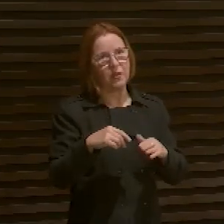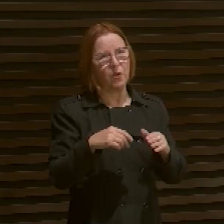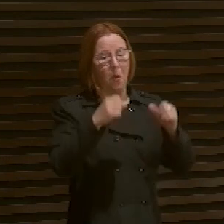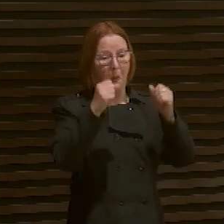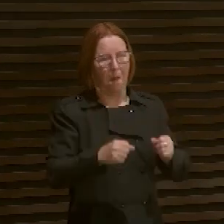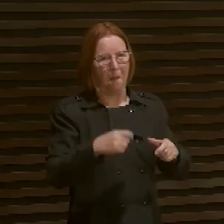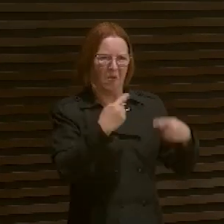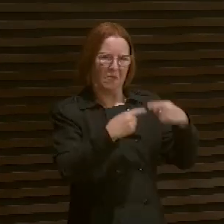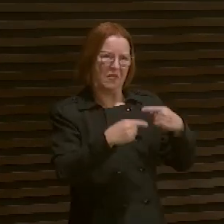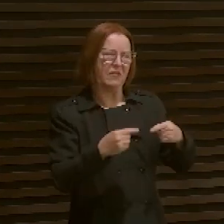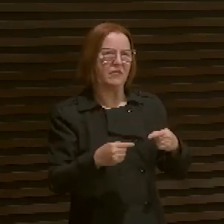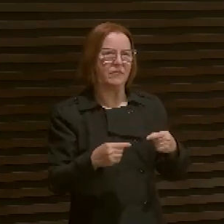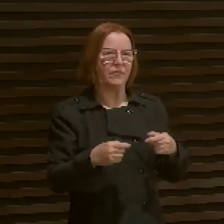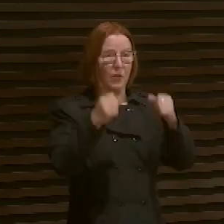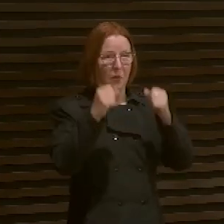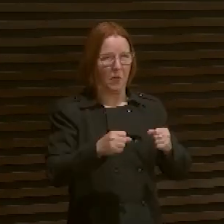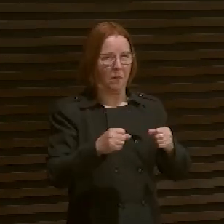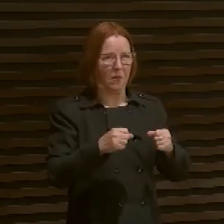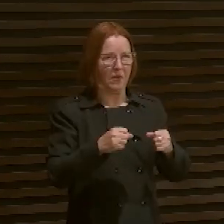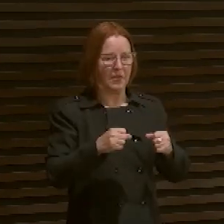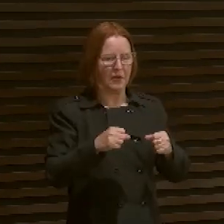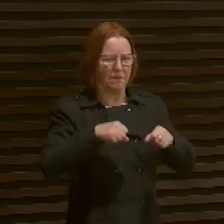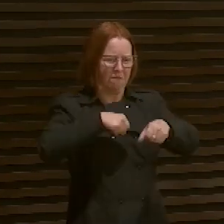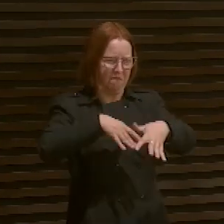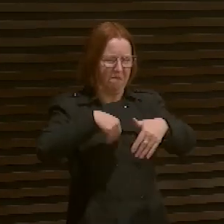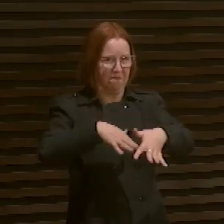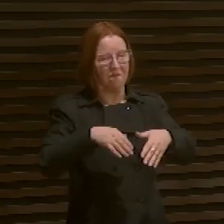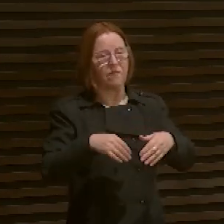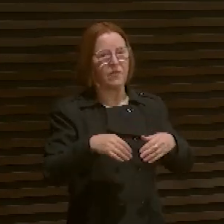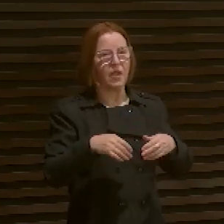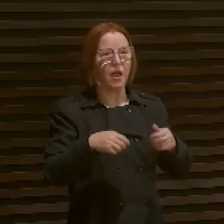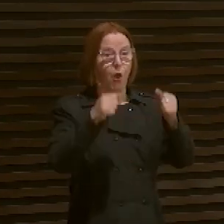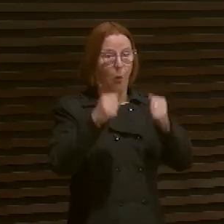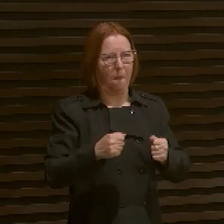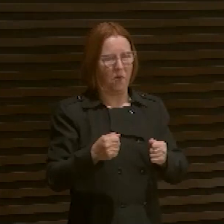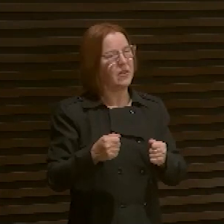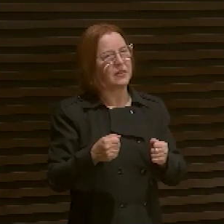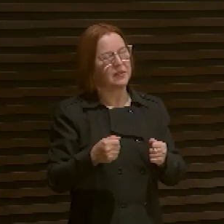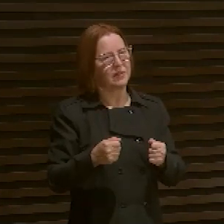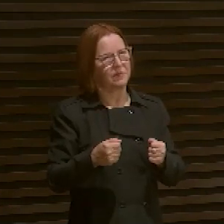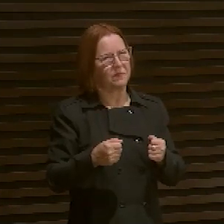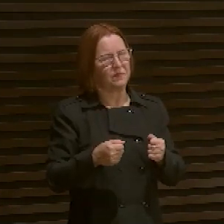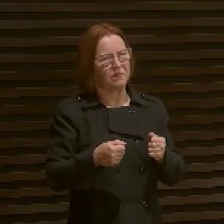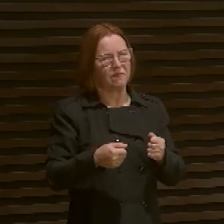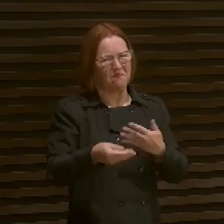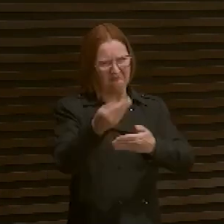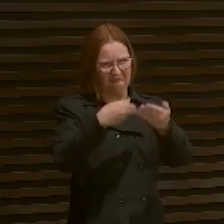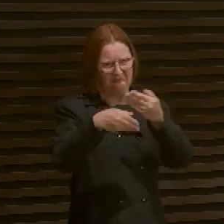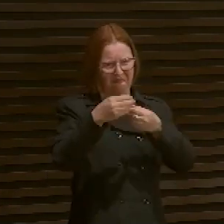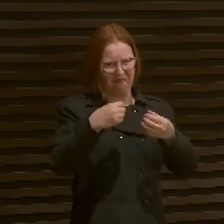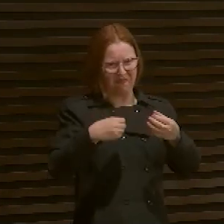o poder militar, o poder econômico. Eu não sei vocês, mas quando eu olho